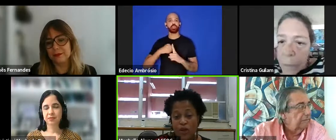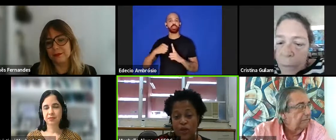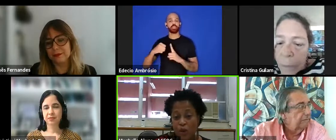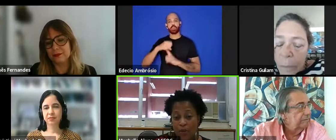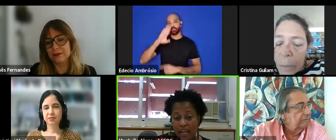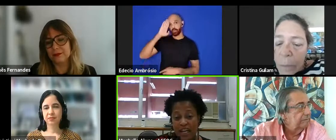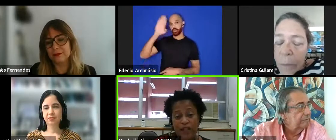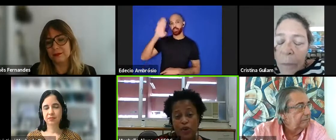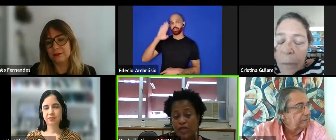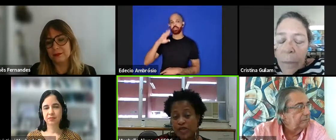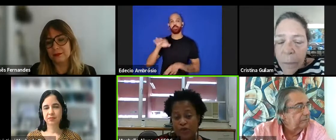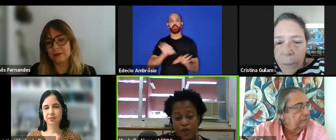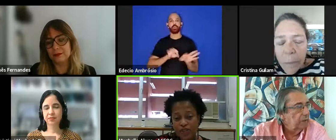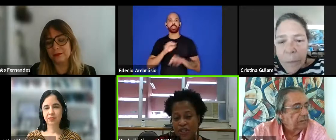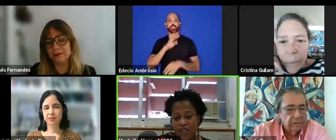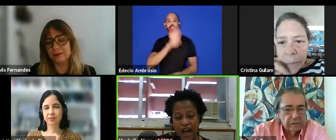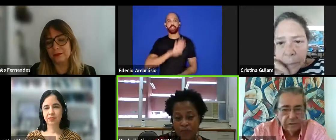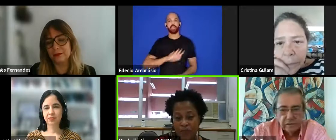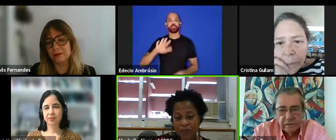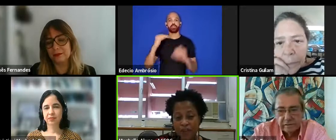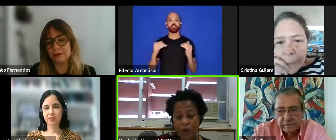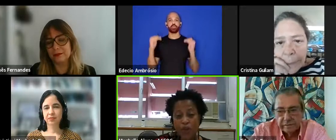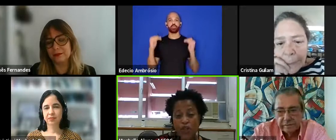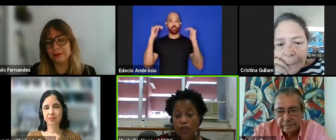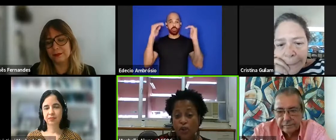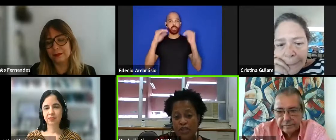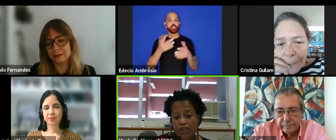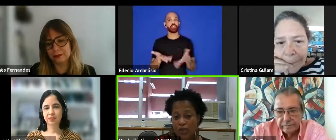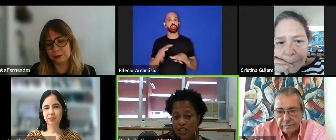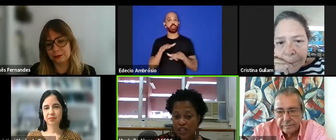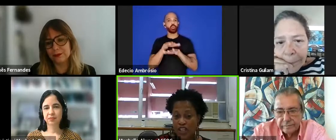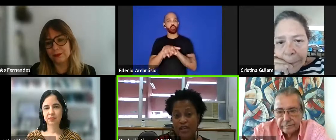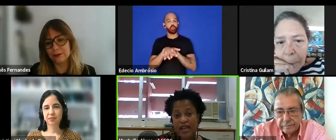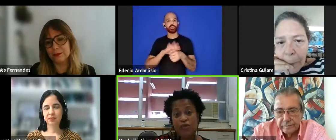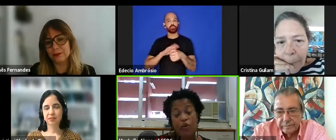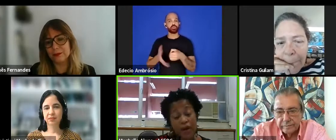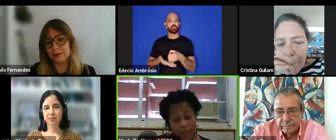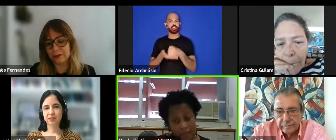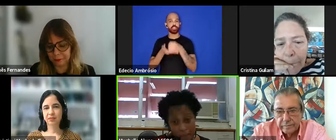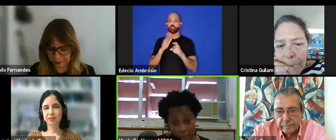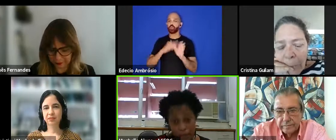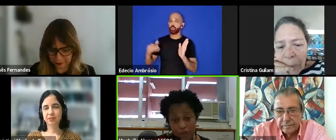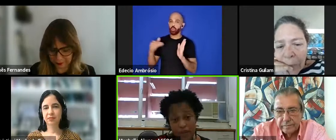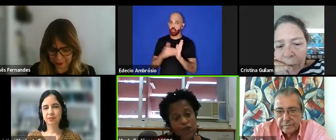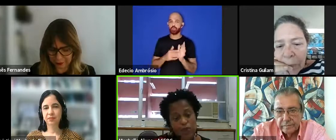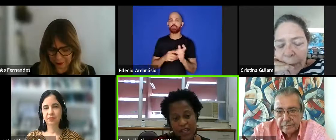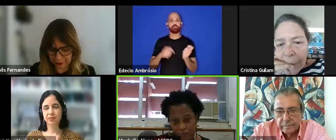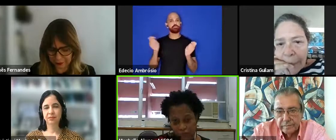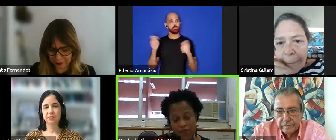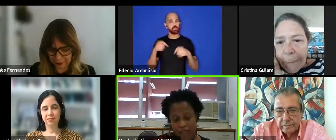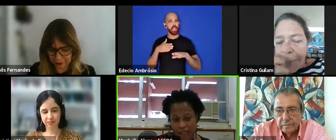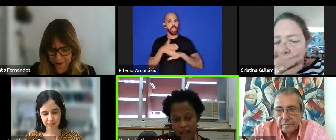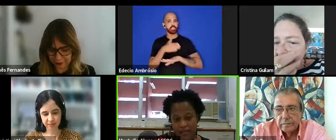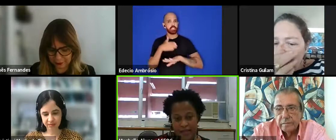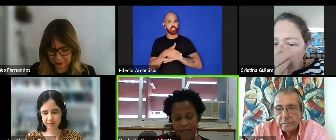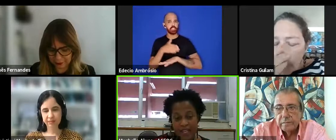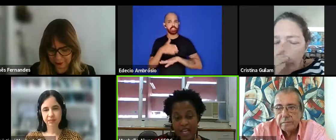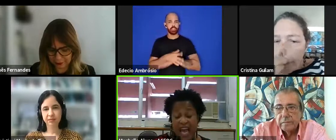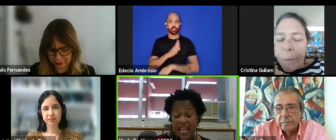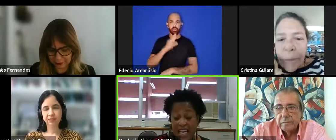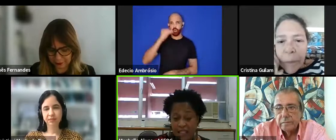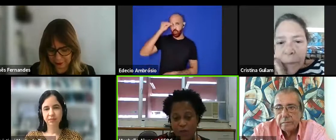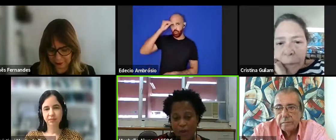nacional soberano, inclusivo e sustentável, onde todos e todas tenham acesso ao conhecimento e aos benefícios da